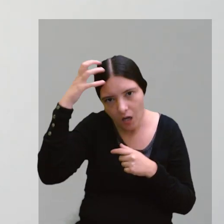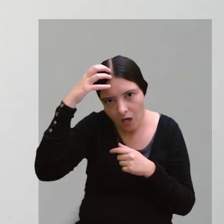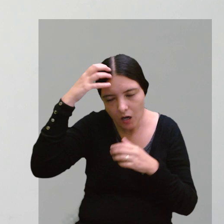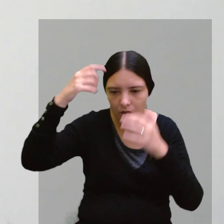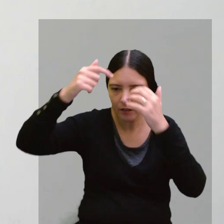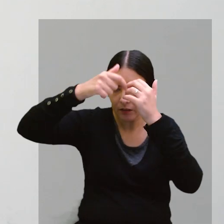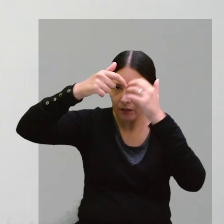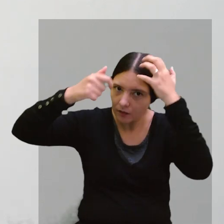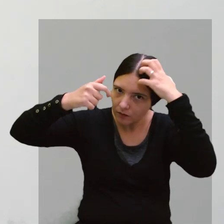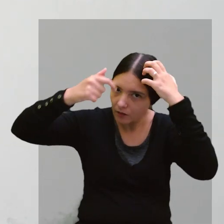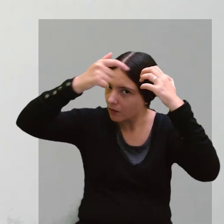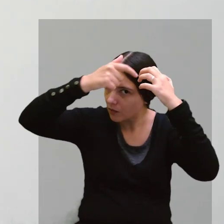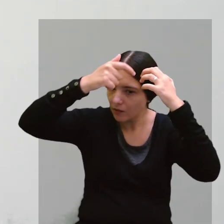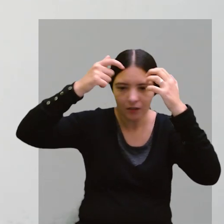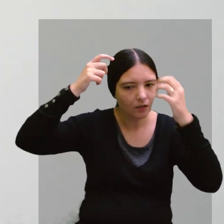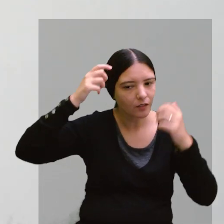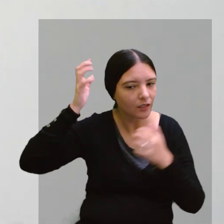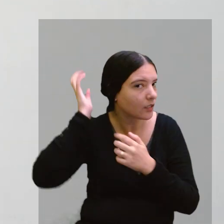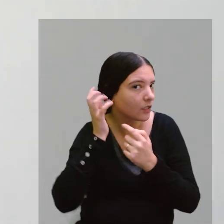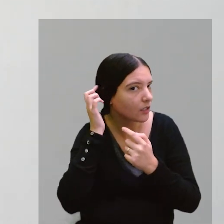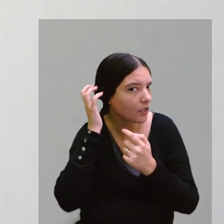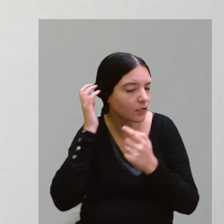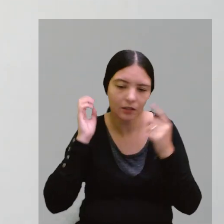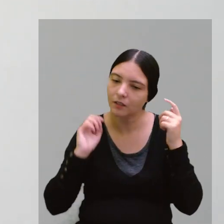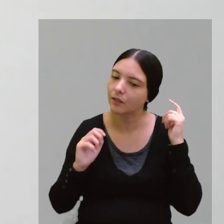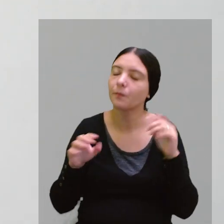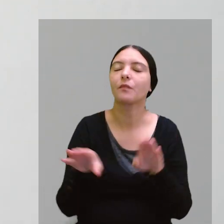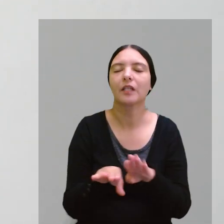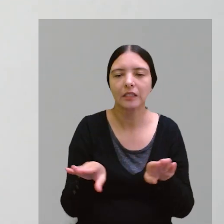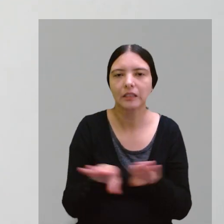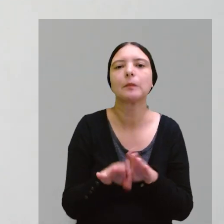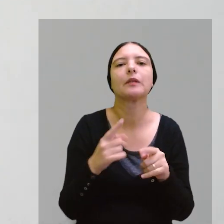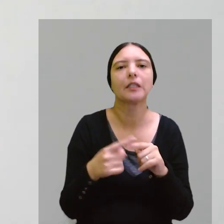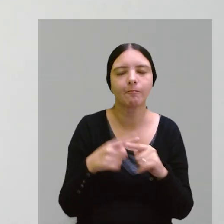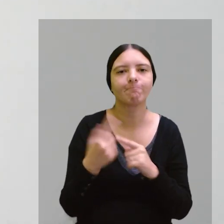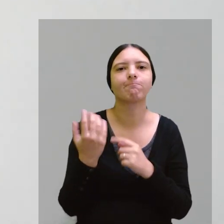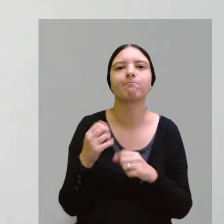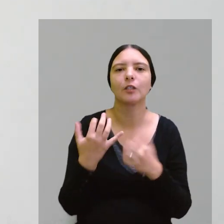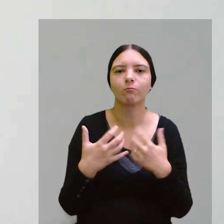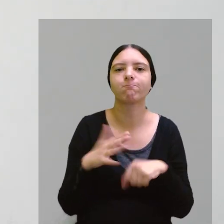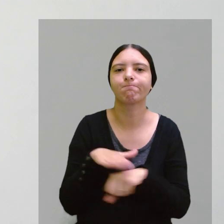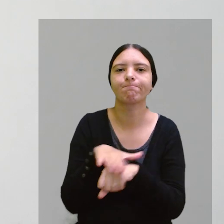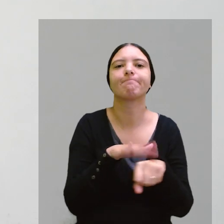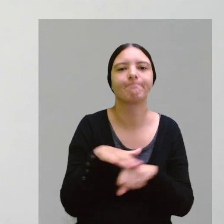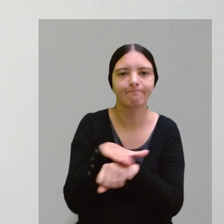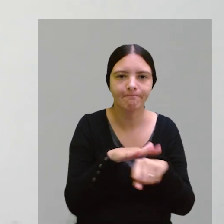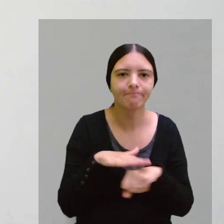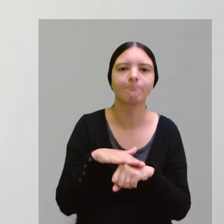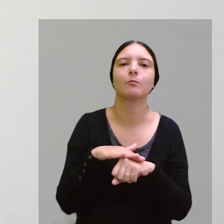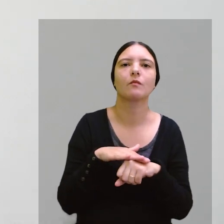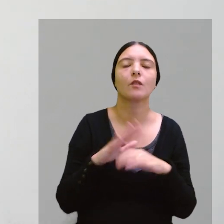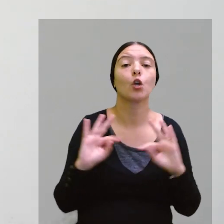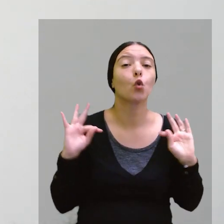fica nessa parte do cérebro e nessa, também que são ativadas, entende? E